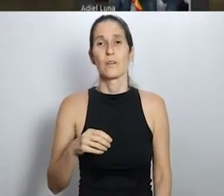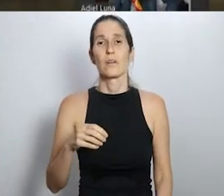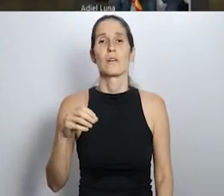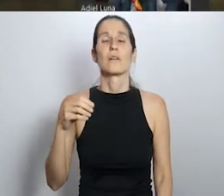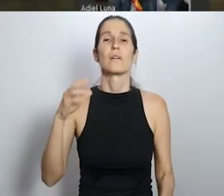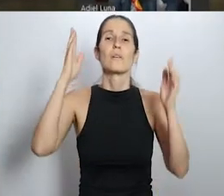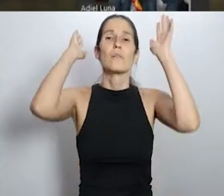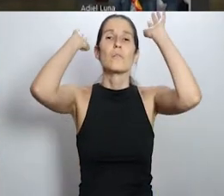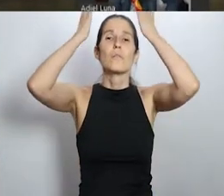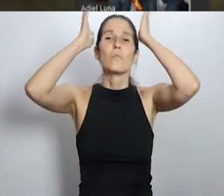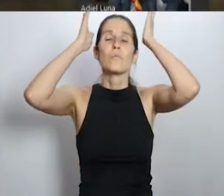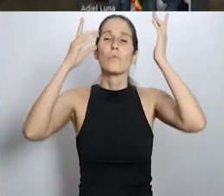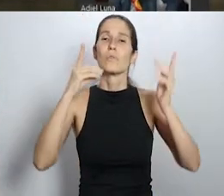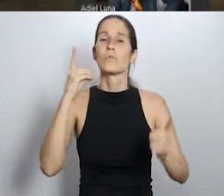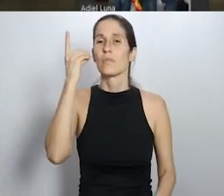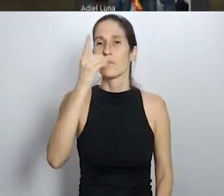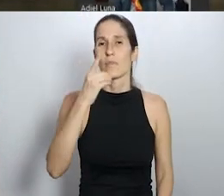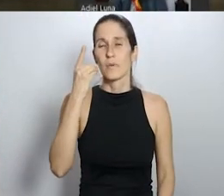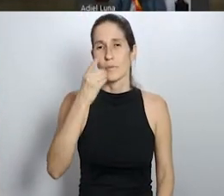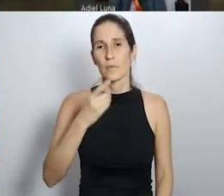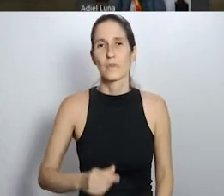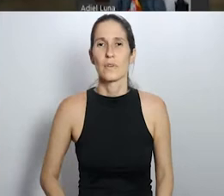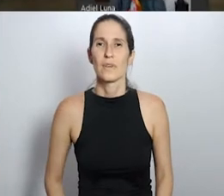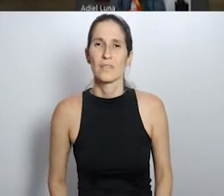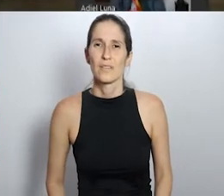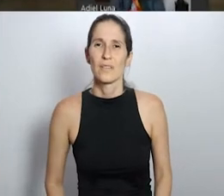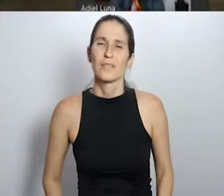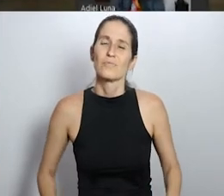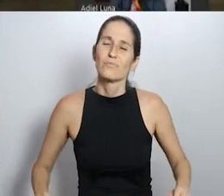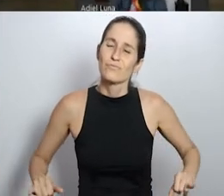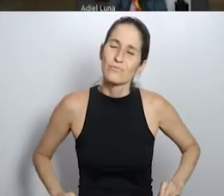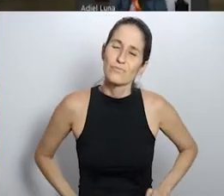deixou. É uma coisa que dói muito